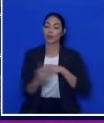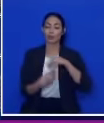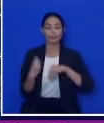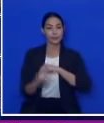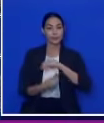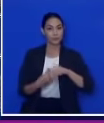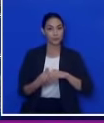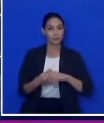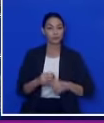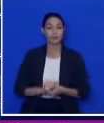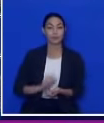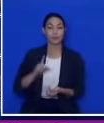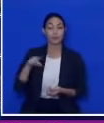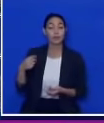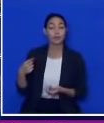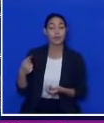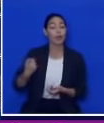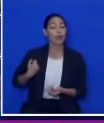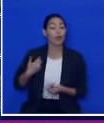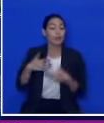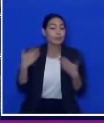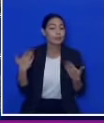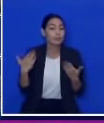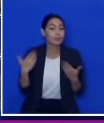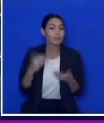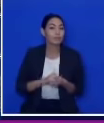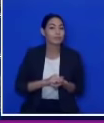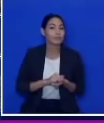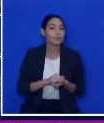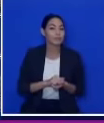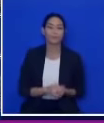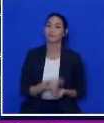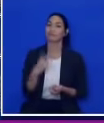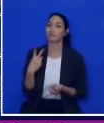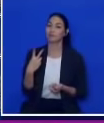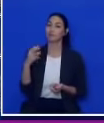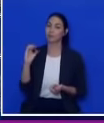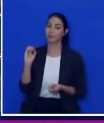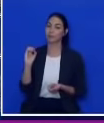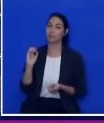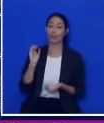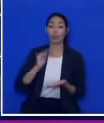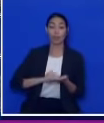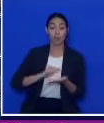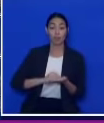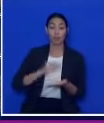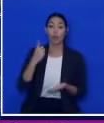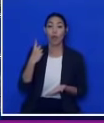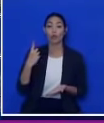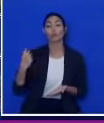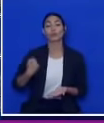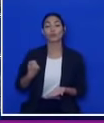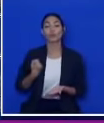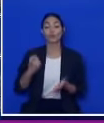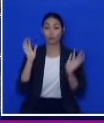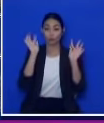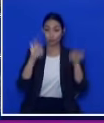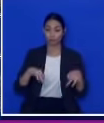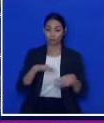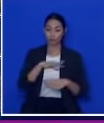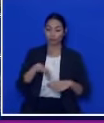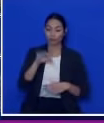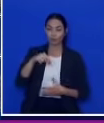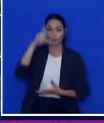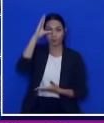está girando. Qual será o próximo número? Vem chegando, é bola 20. Só falta mais um número para fecharmos o